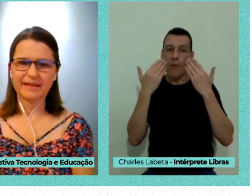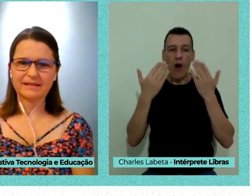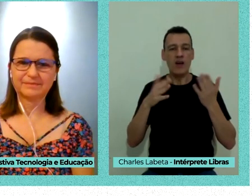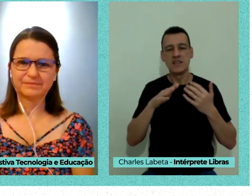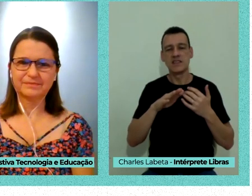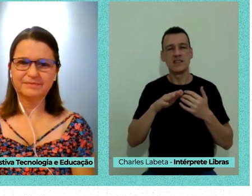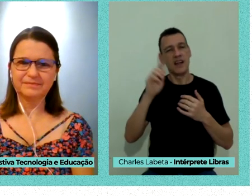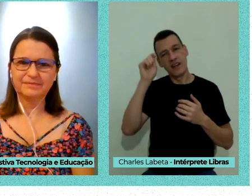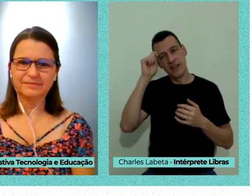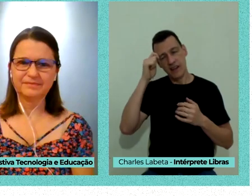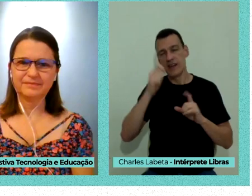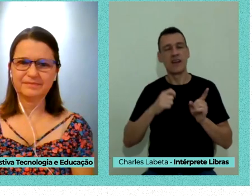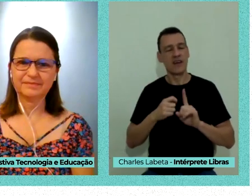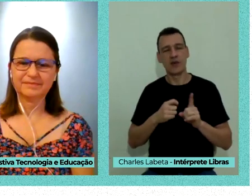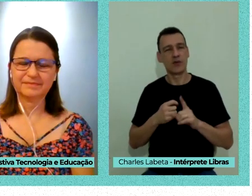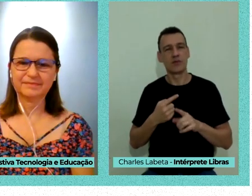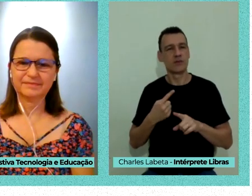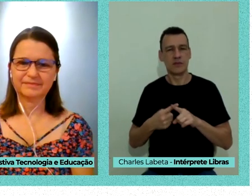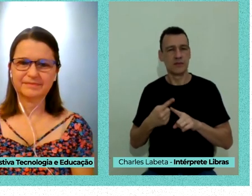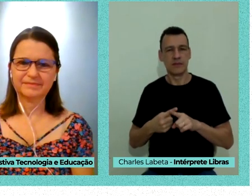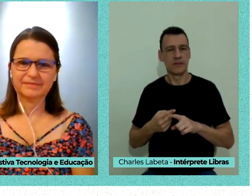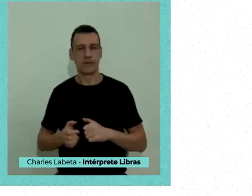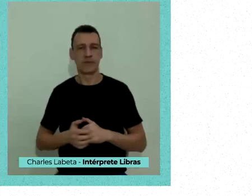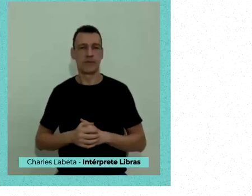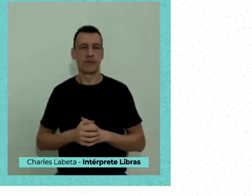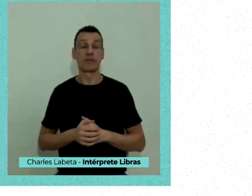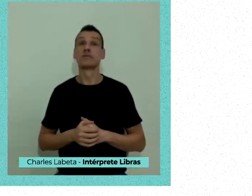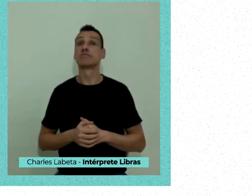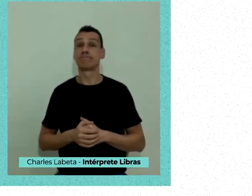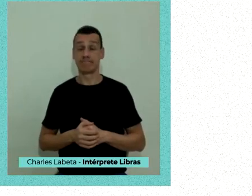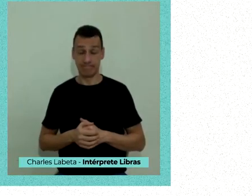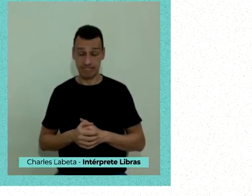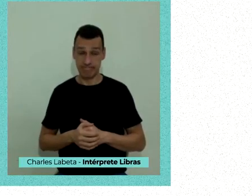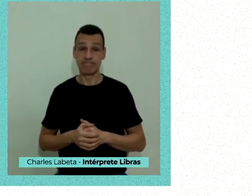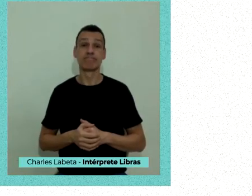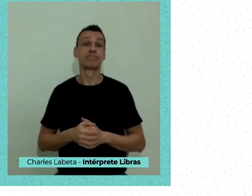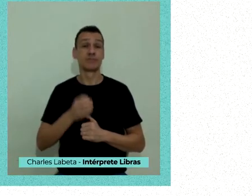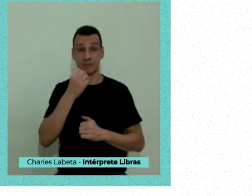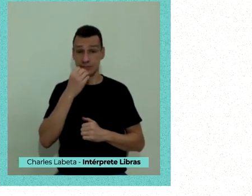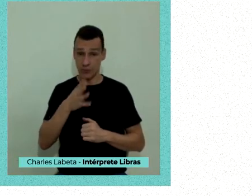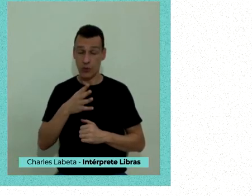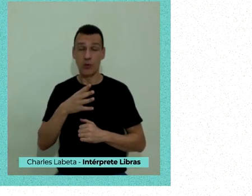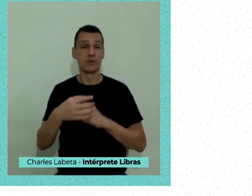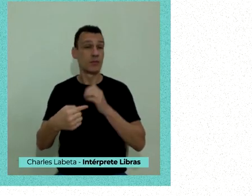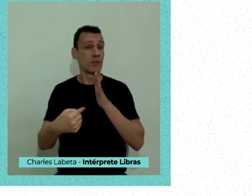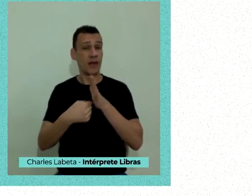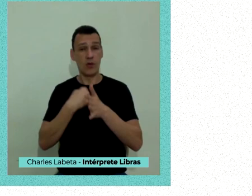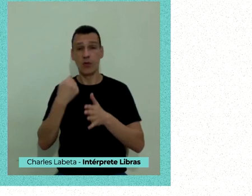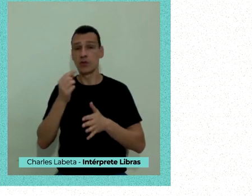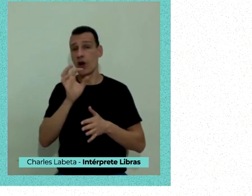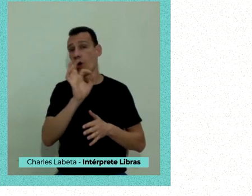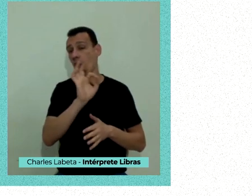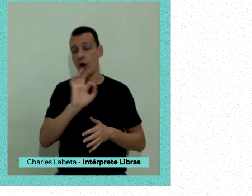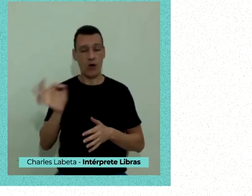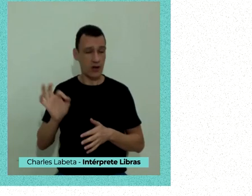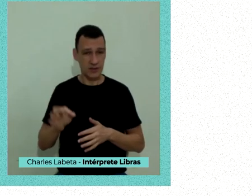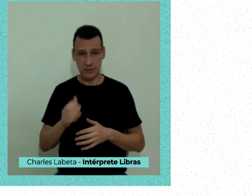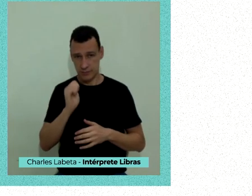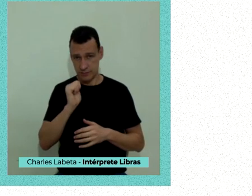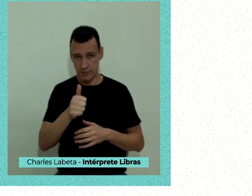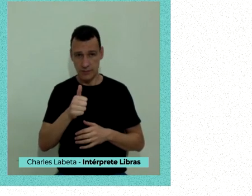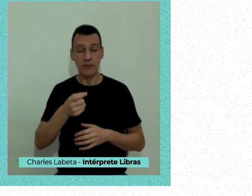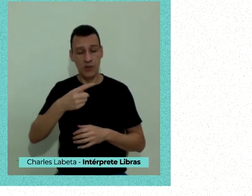Ótima pergunta. Na verdade, é um dos mecanismos, na verdade, que nós, enquanto movimento